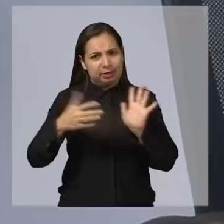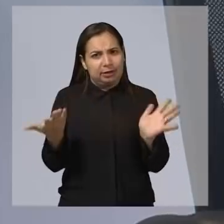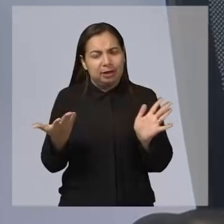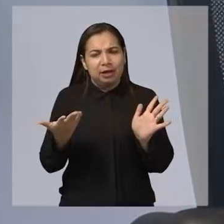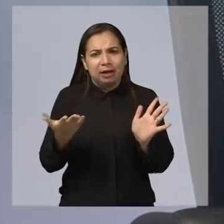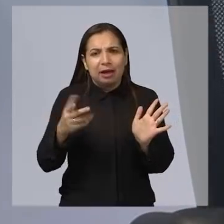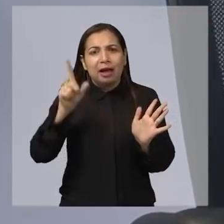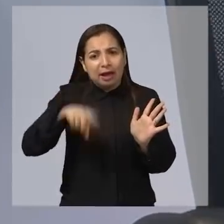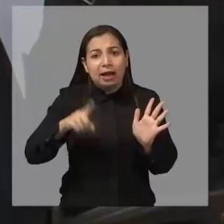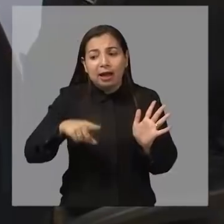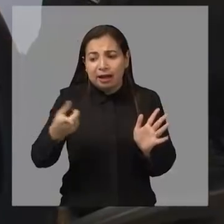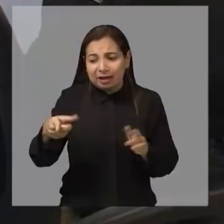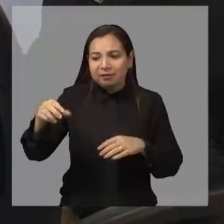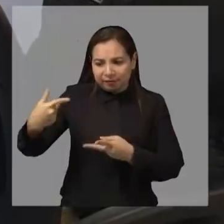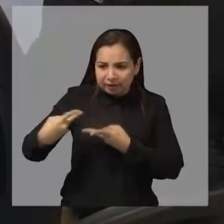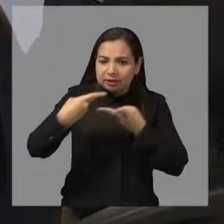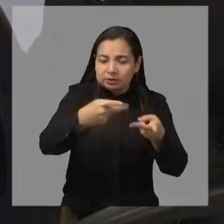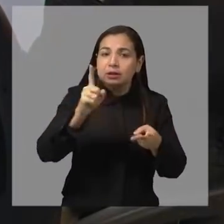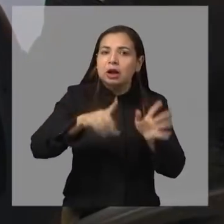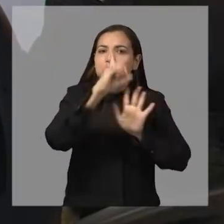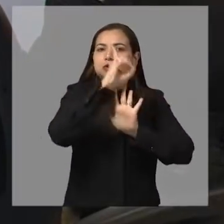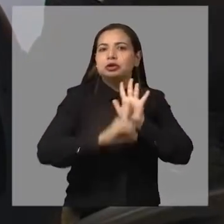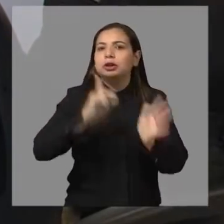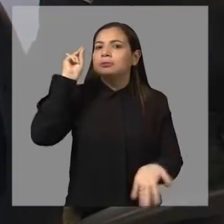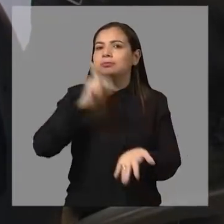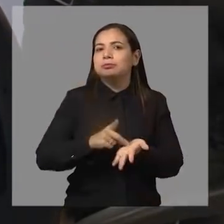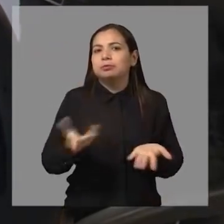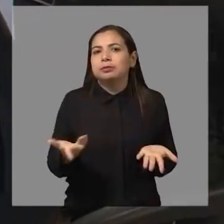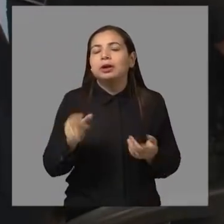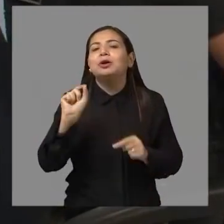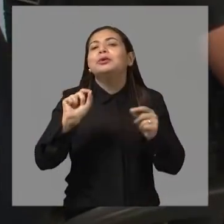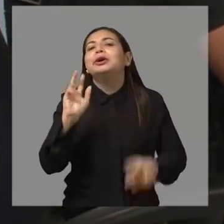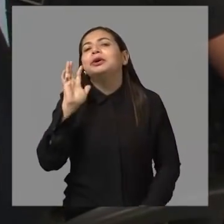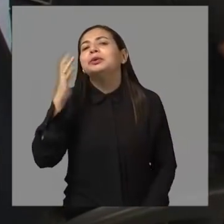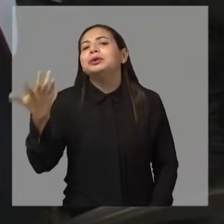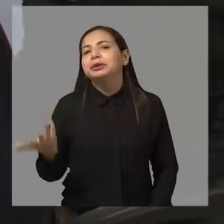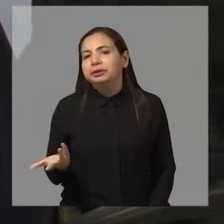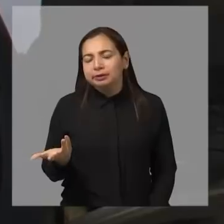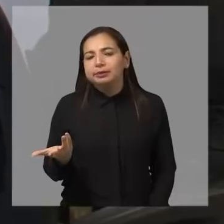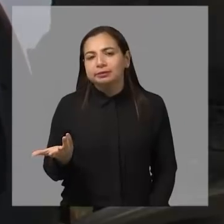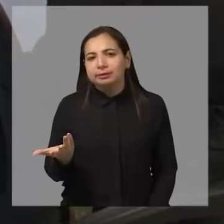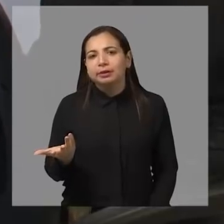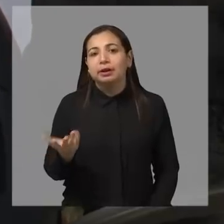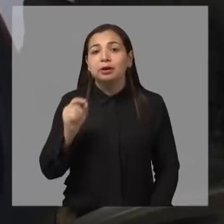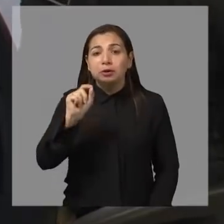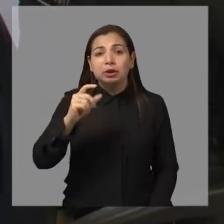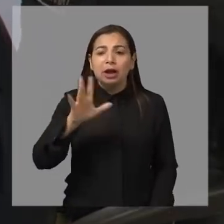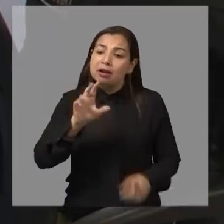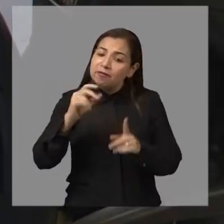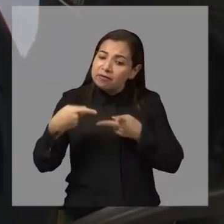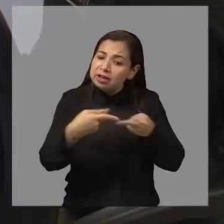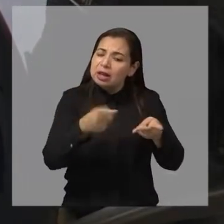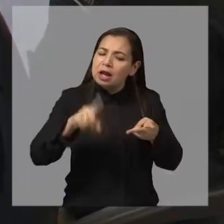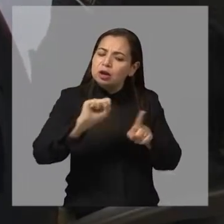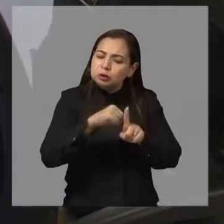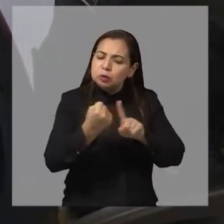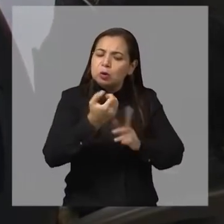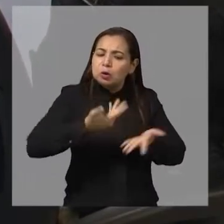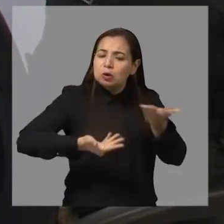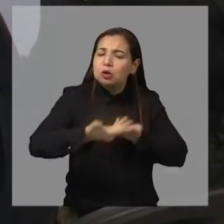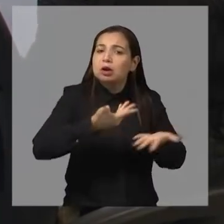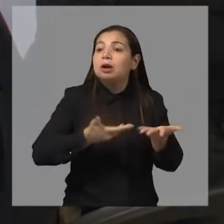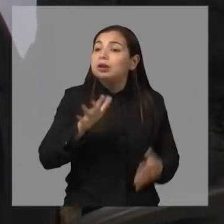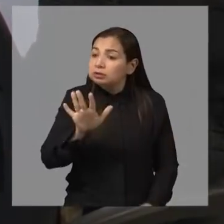direito, mas é um direito absoluto. Então, o que acontece? Visita, aí vem. Não, mas a visita é para ressocializar. A gente tenta